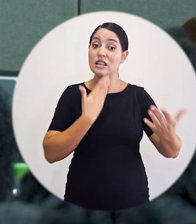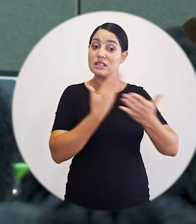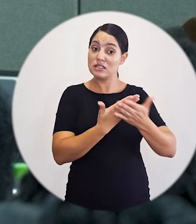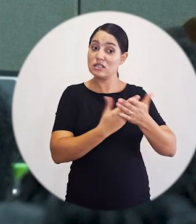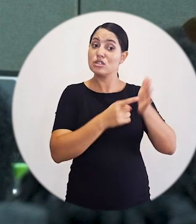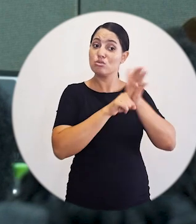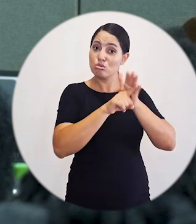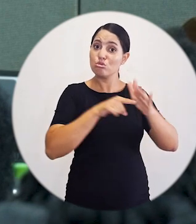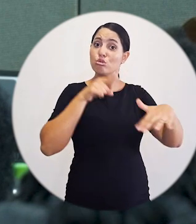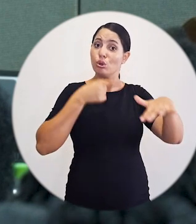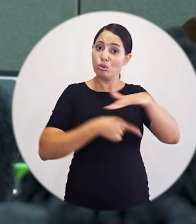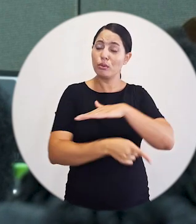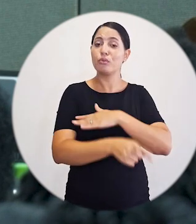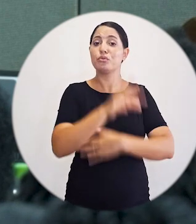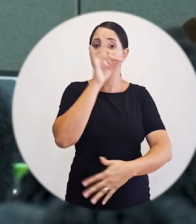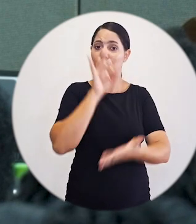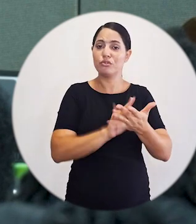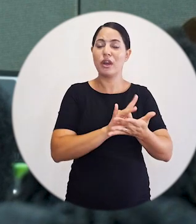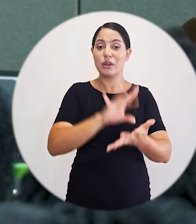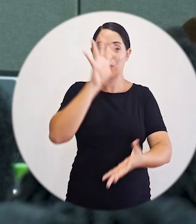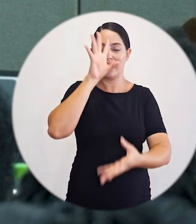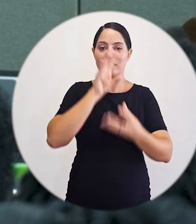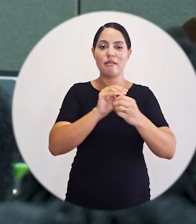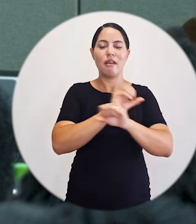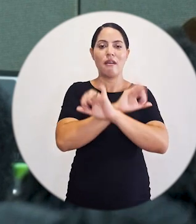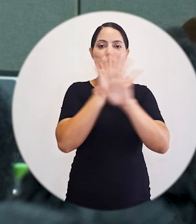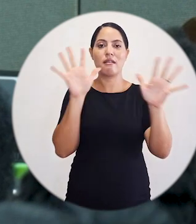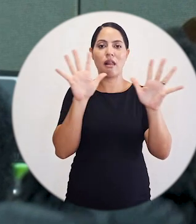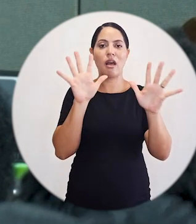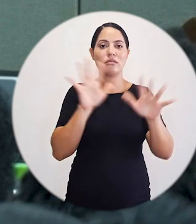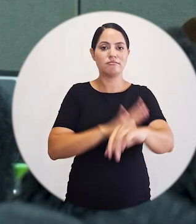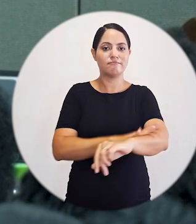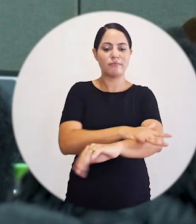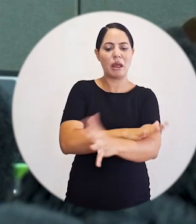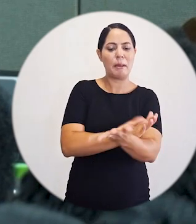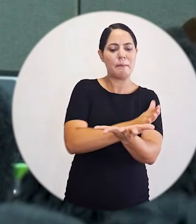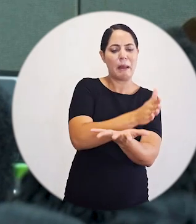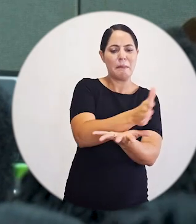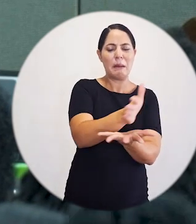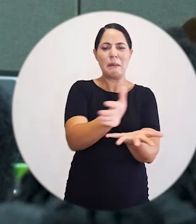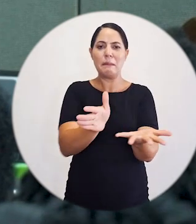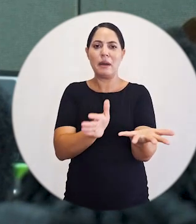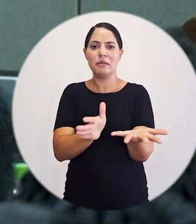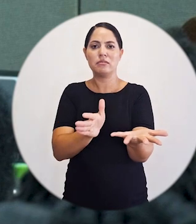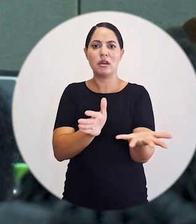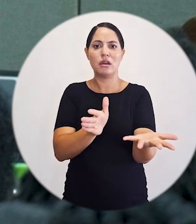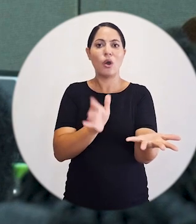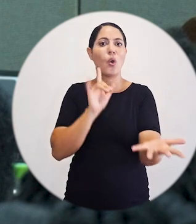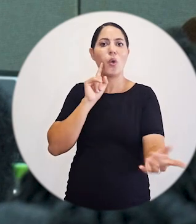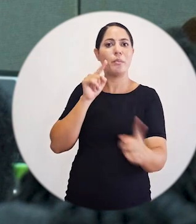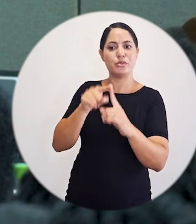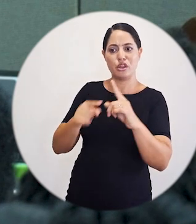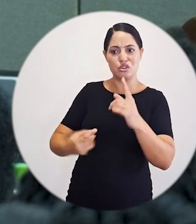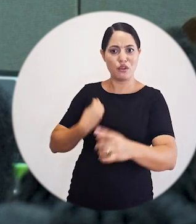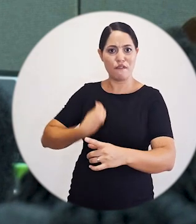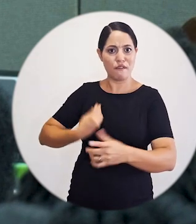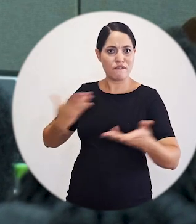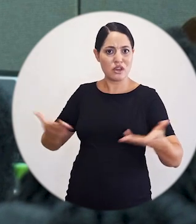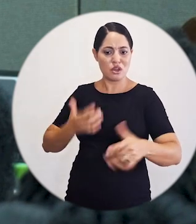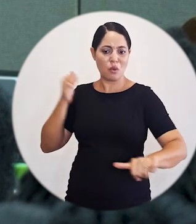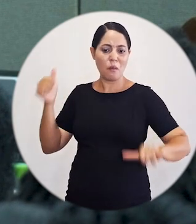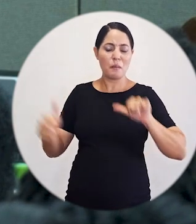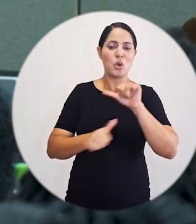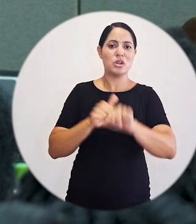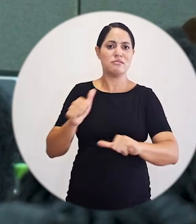em profundidade. É preciso entender suas ramificações. Para transformar a realidade, temos